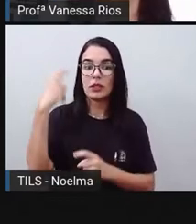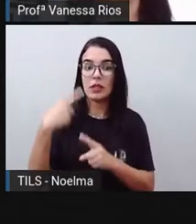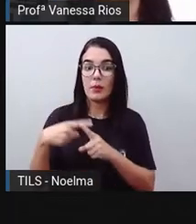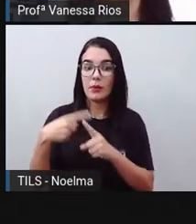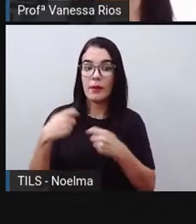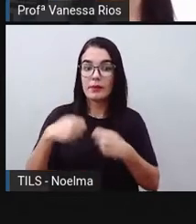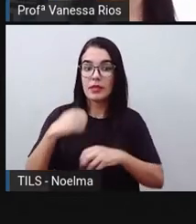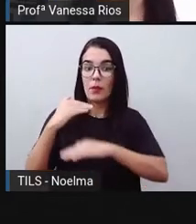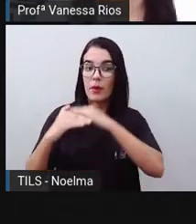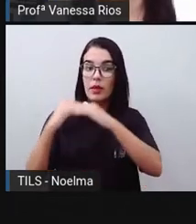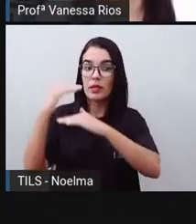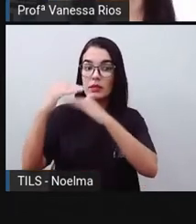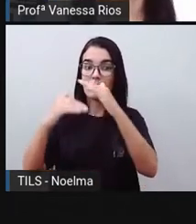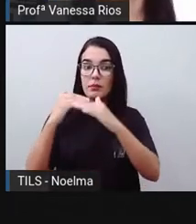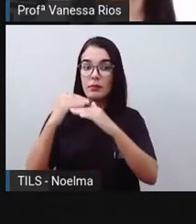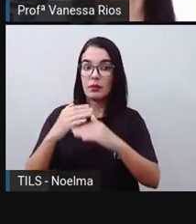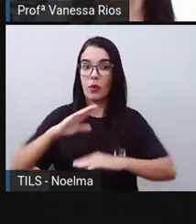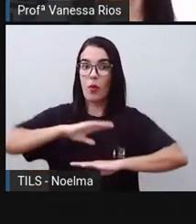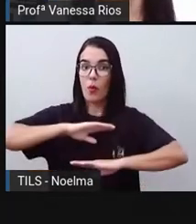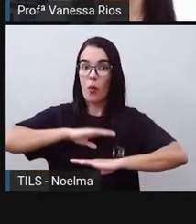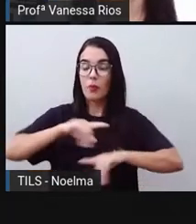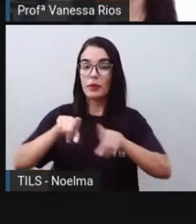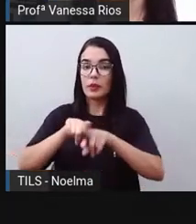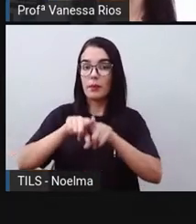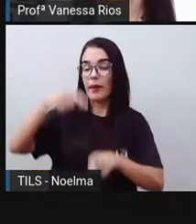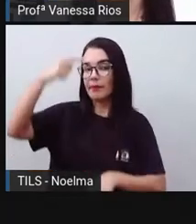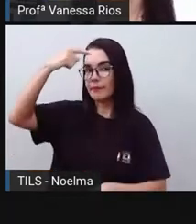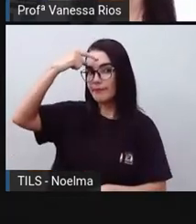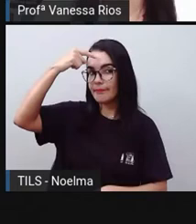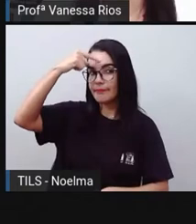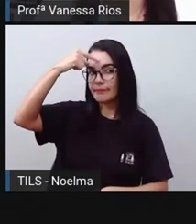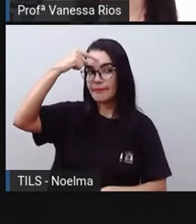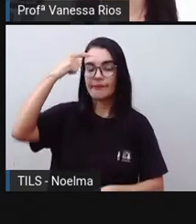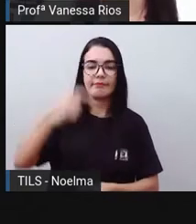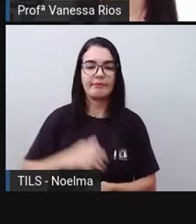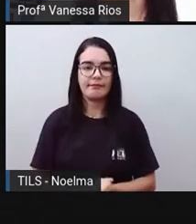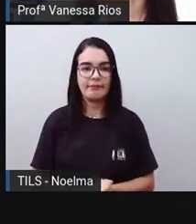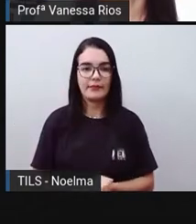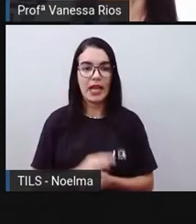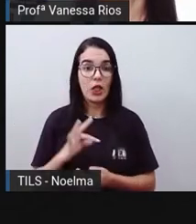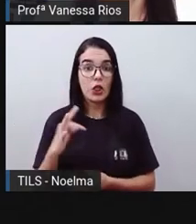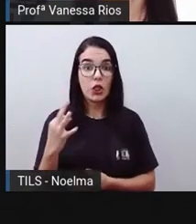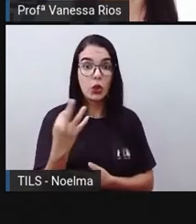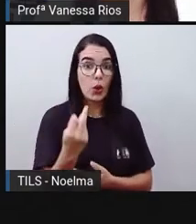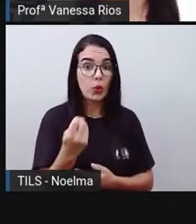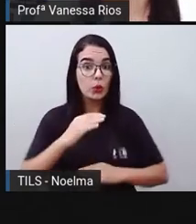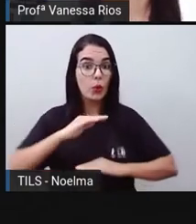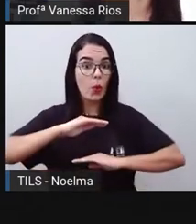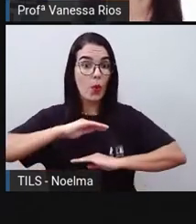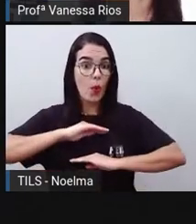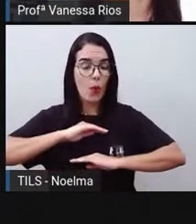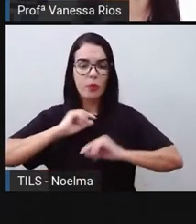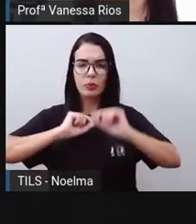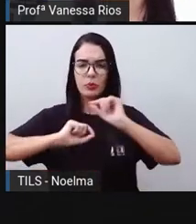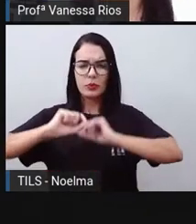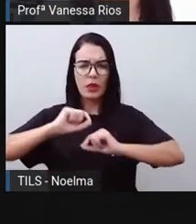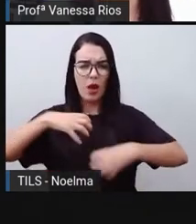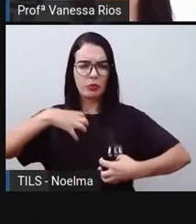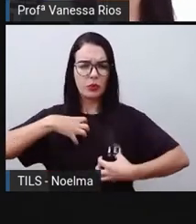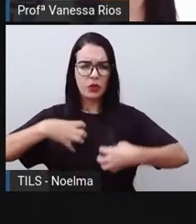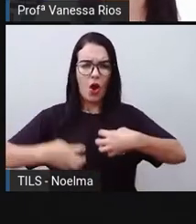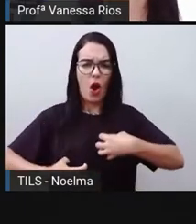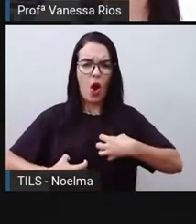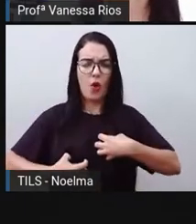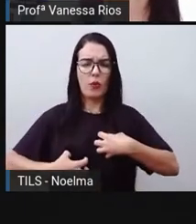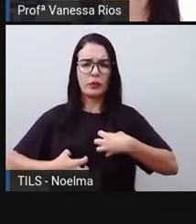desenvolvimento corporal e neurológico. Então, todo o funcionamento do nosso corpo, todas as funções dos órgãos, dos